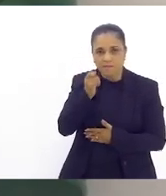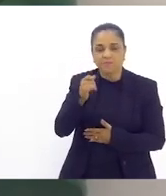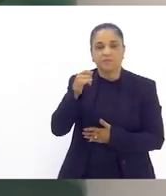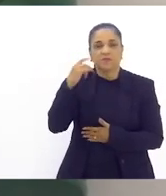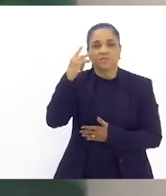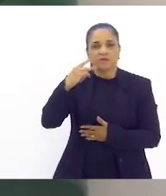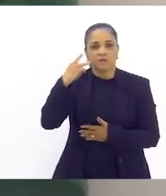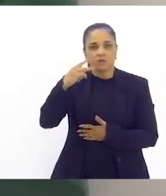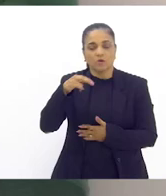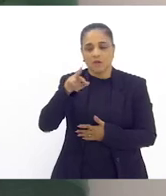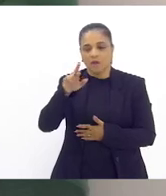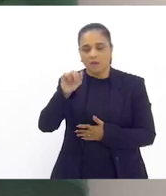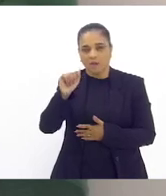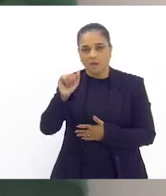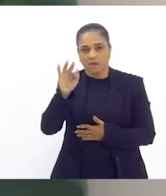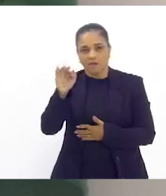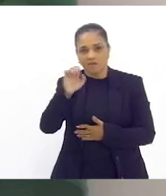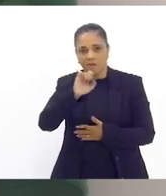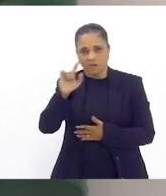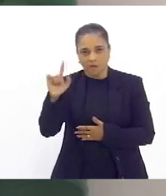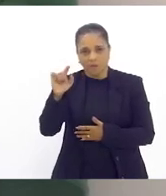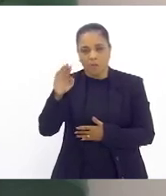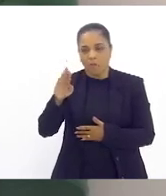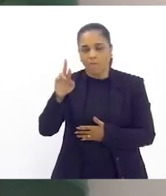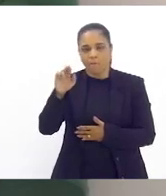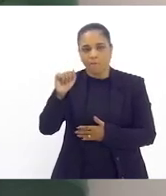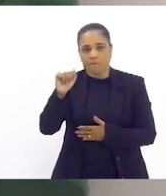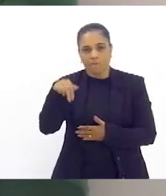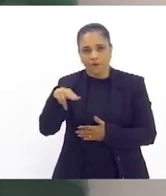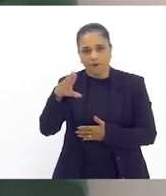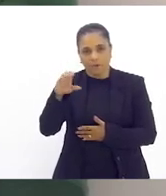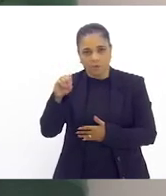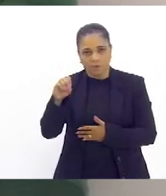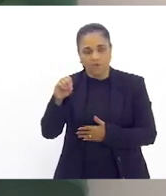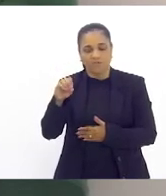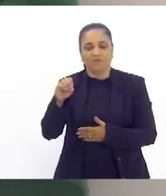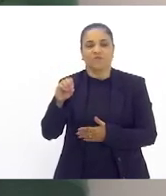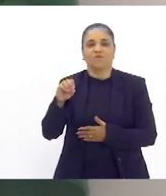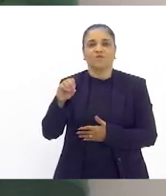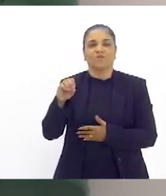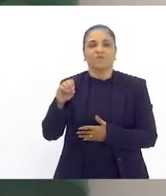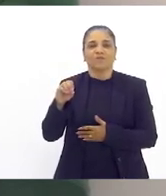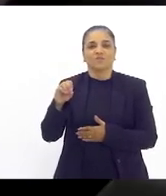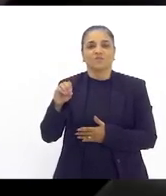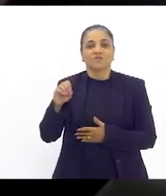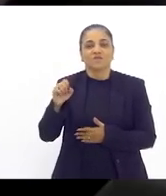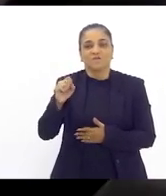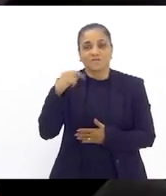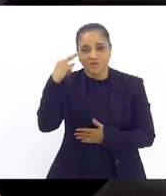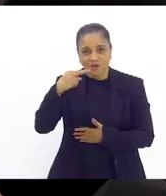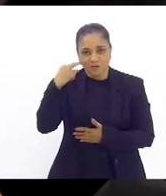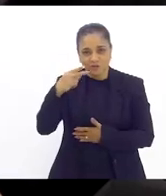vereador de São José do Vale do Rio Preto ser Vereador e futuro prefeito